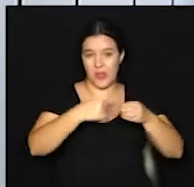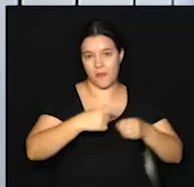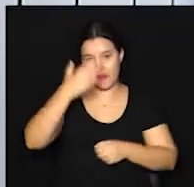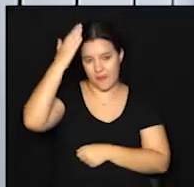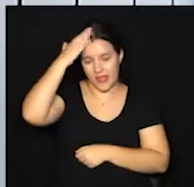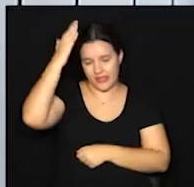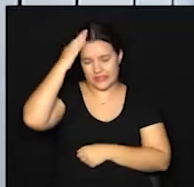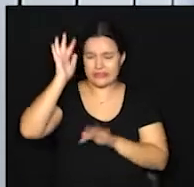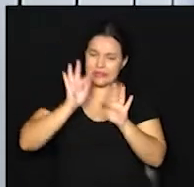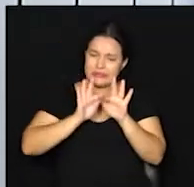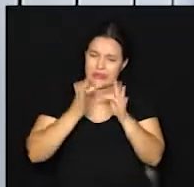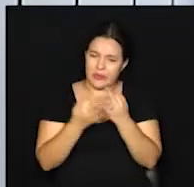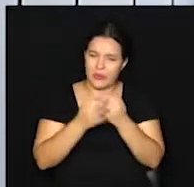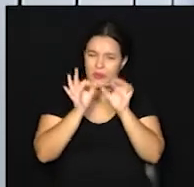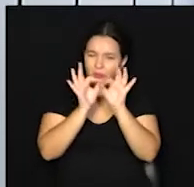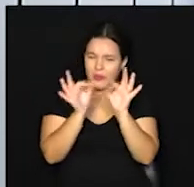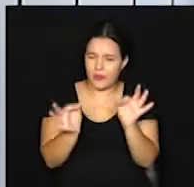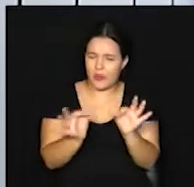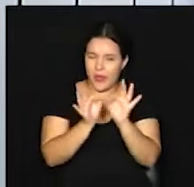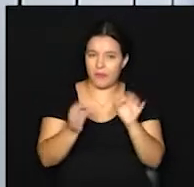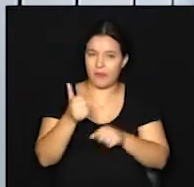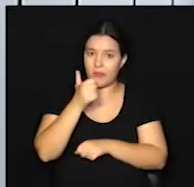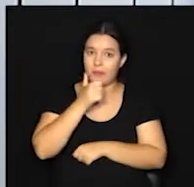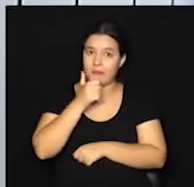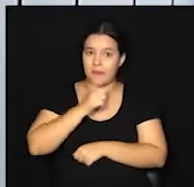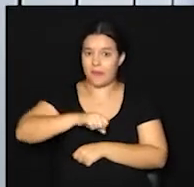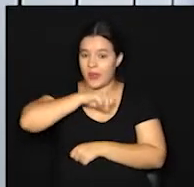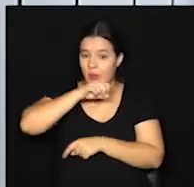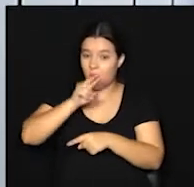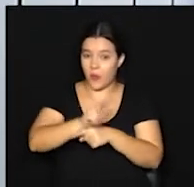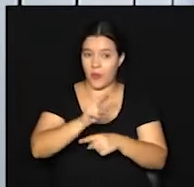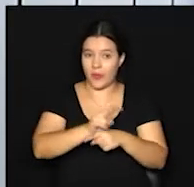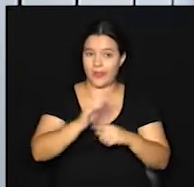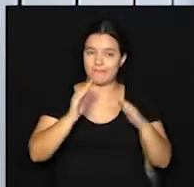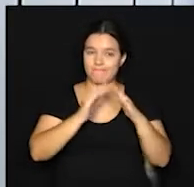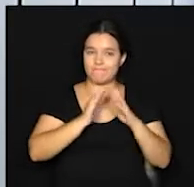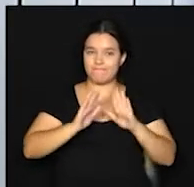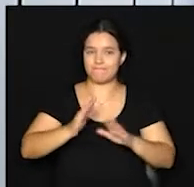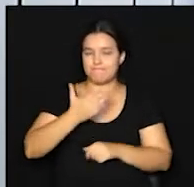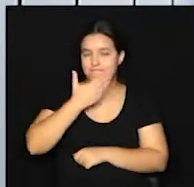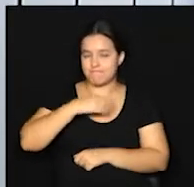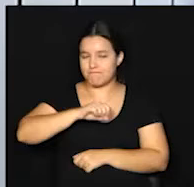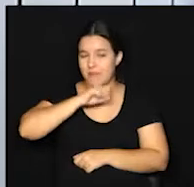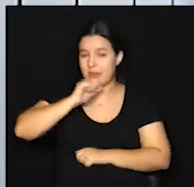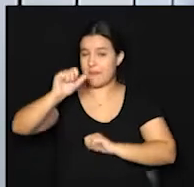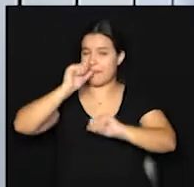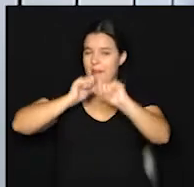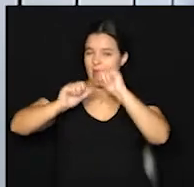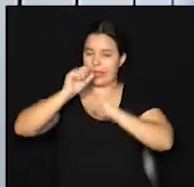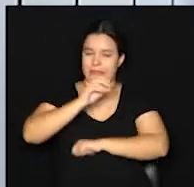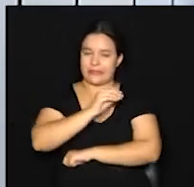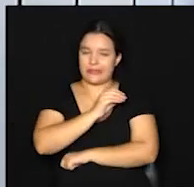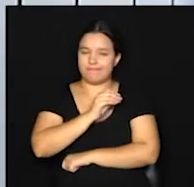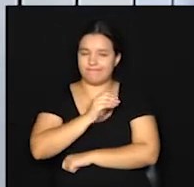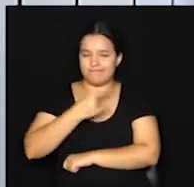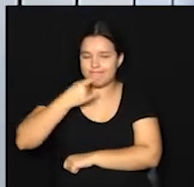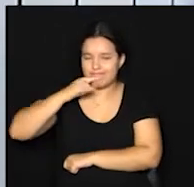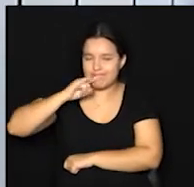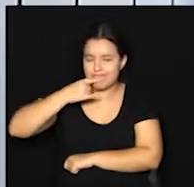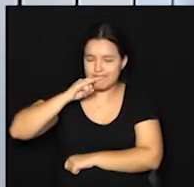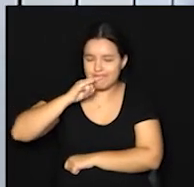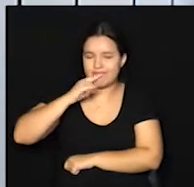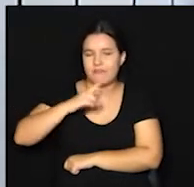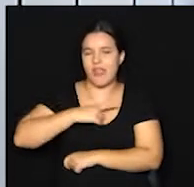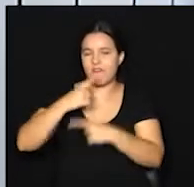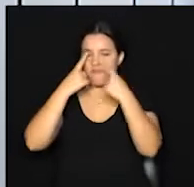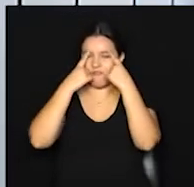família humilde. A mãe era dona de casa, o pai alcoólatra e violento. Começou a trabalhar antes dos 12